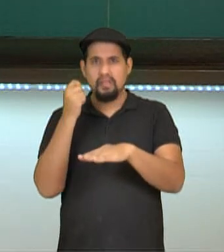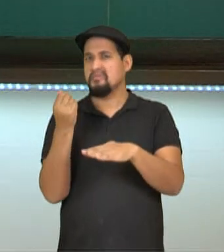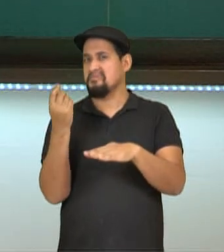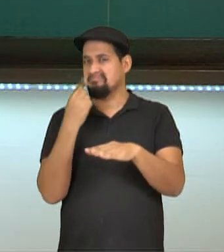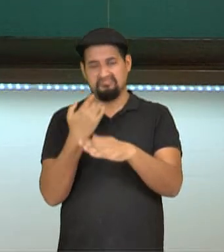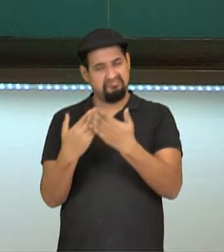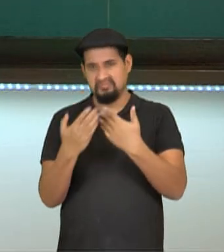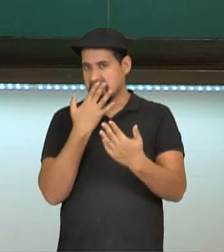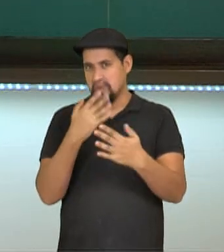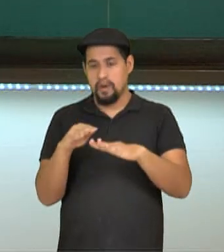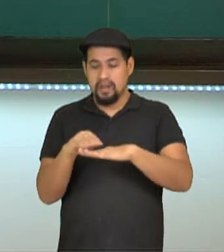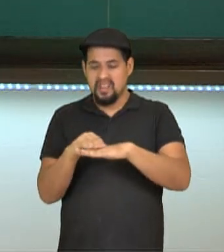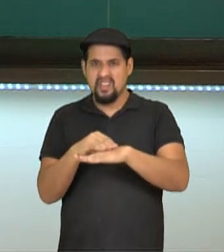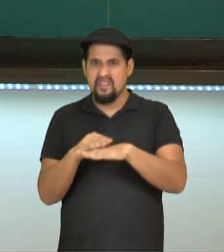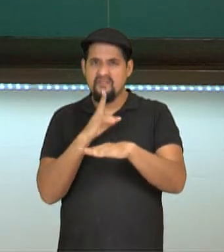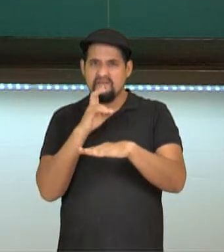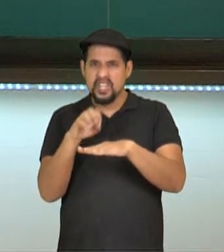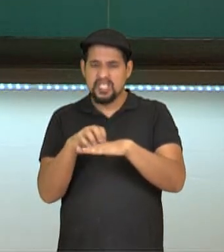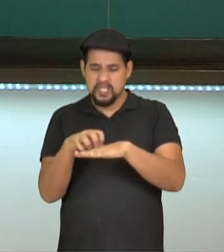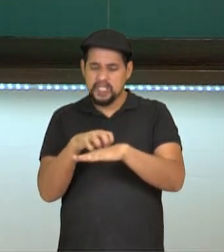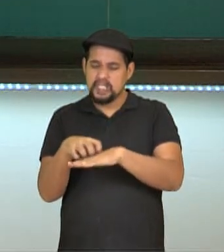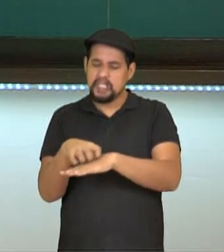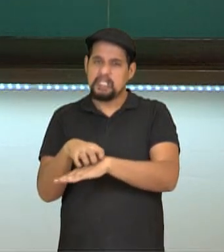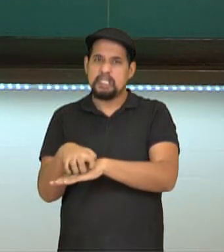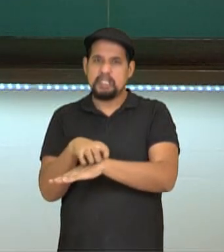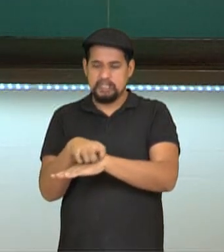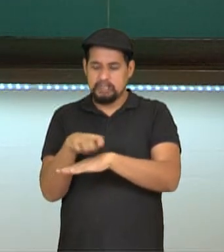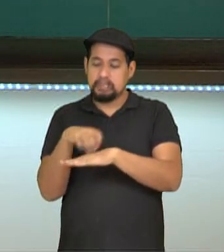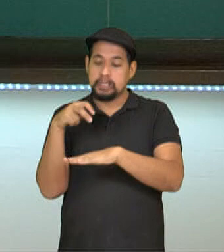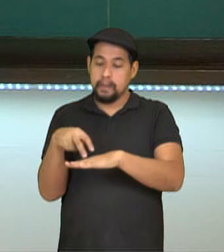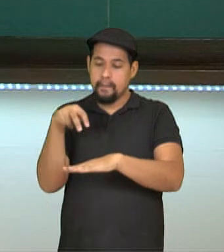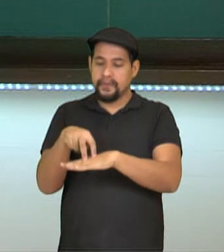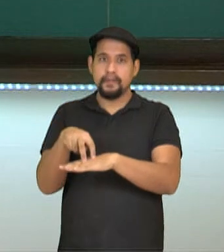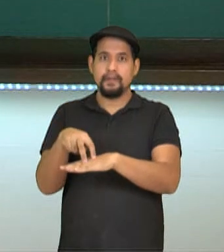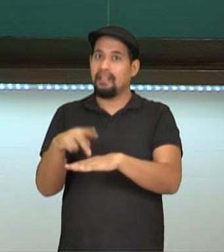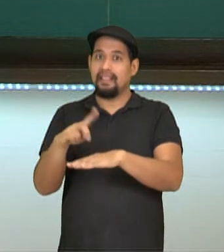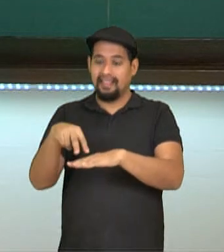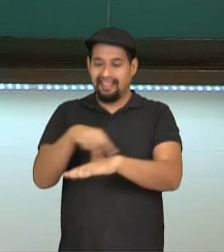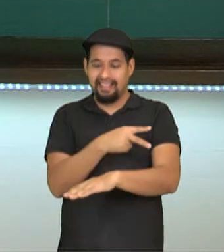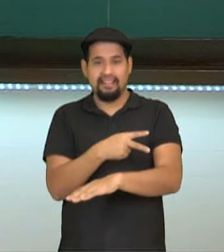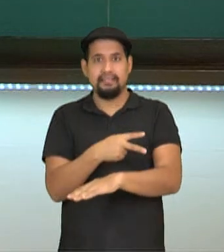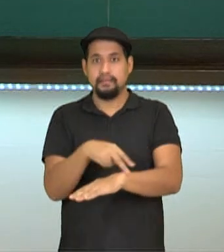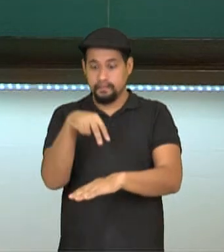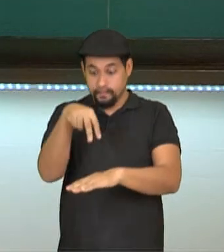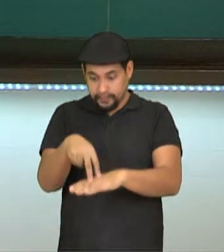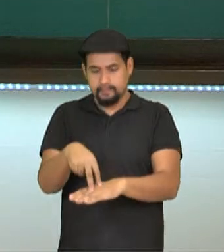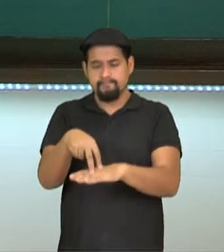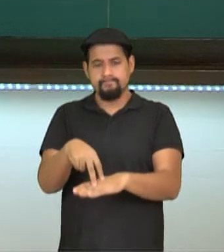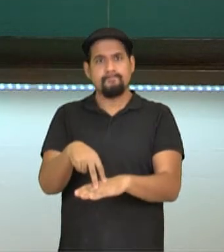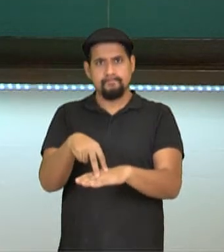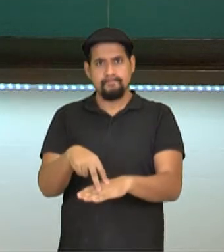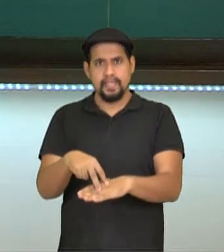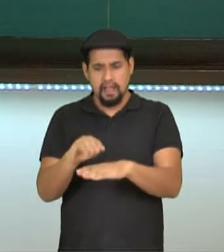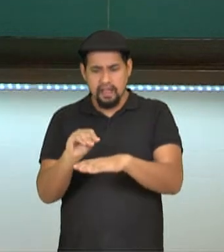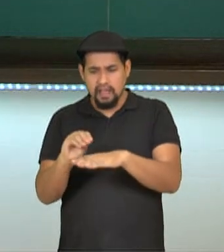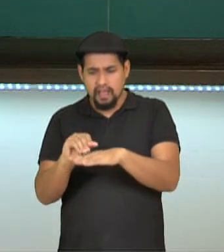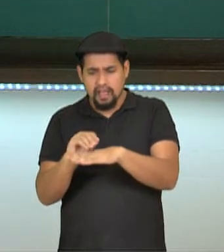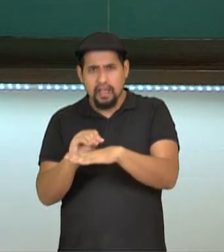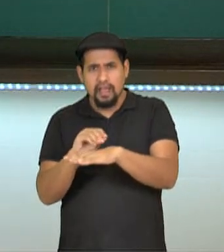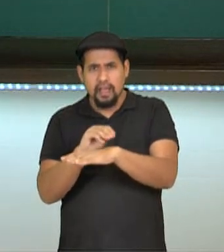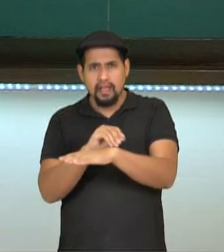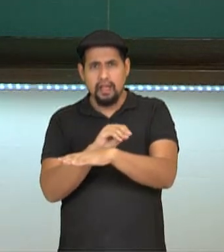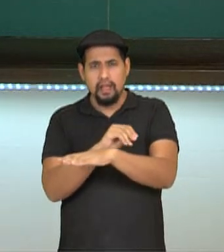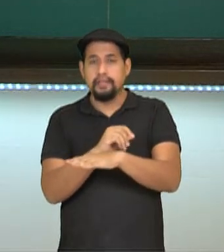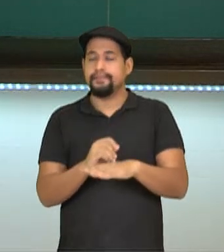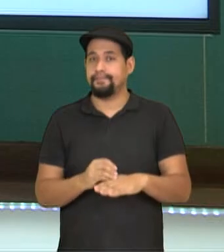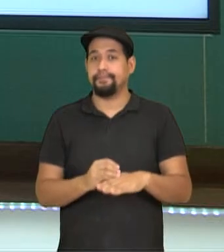tábua, que é para que o skatista consiga uma maior aderência dos seus pés na prancha, ok?